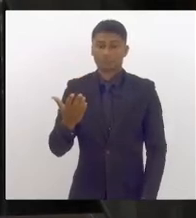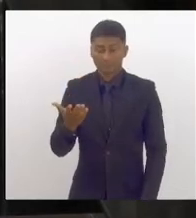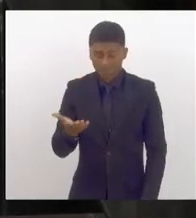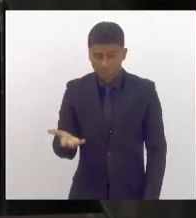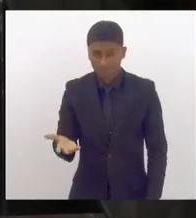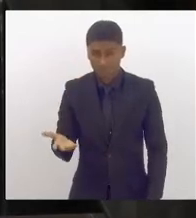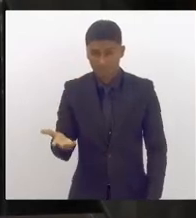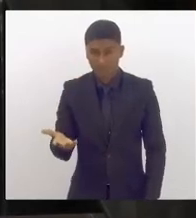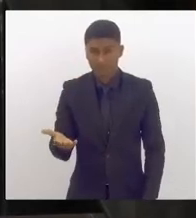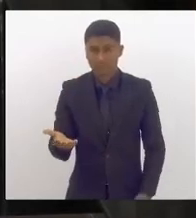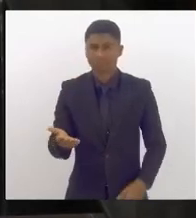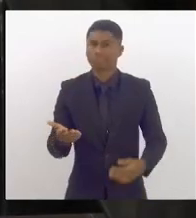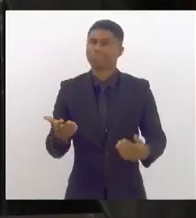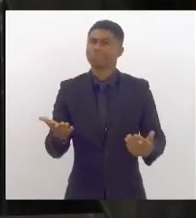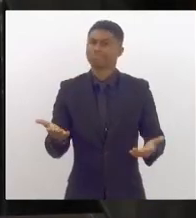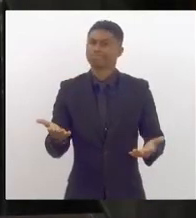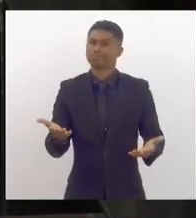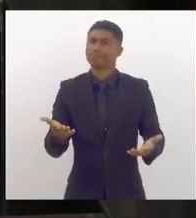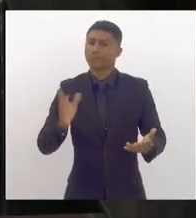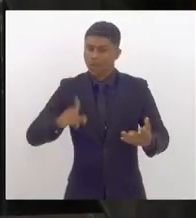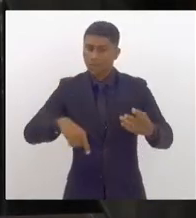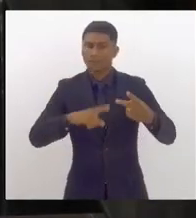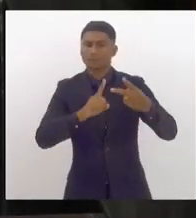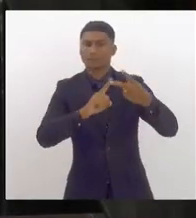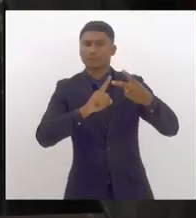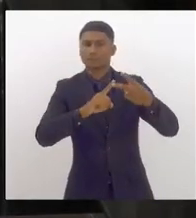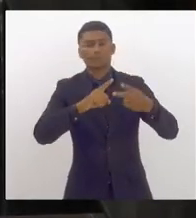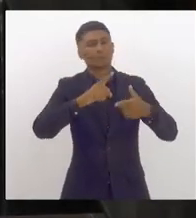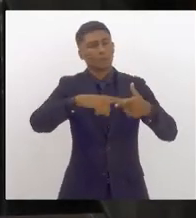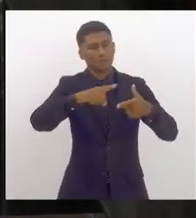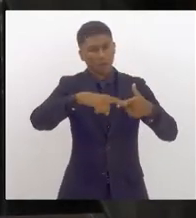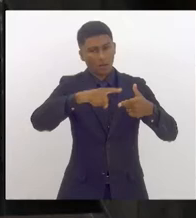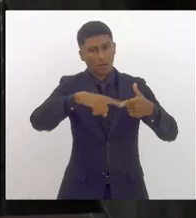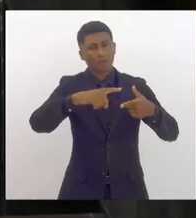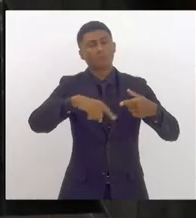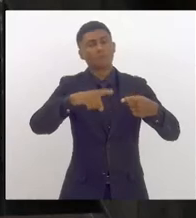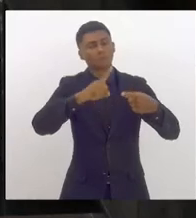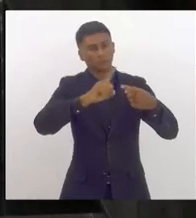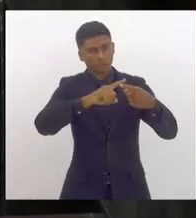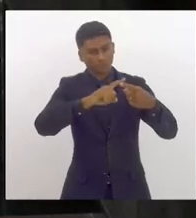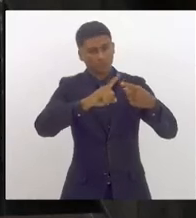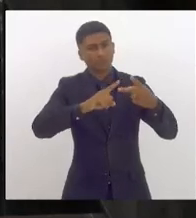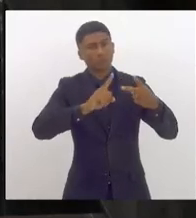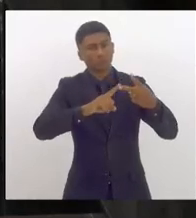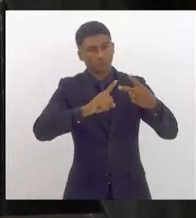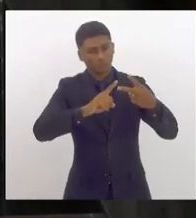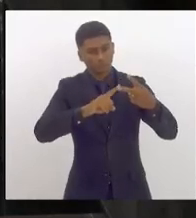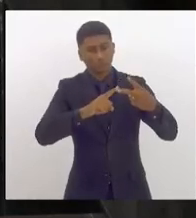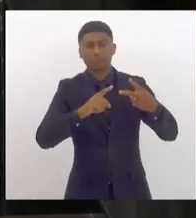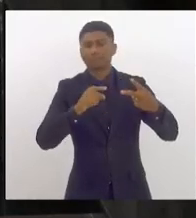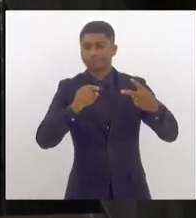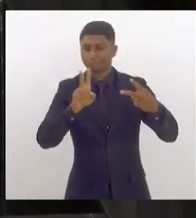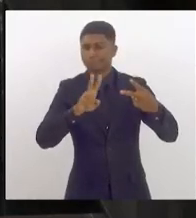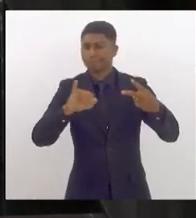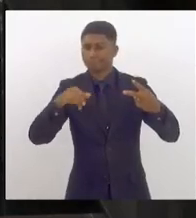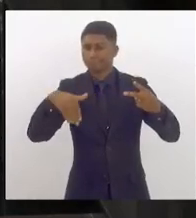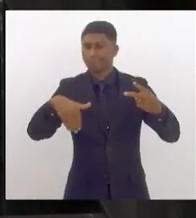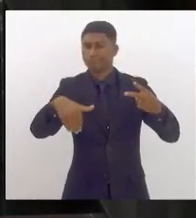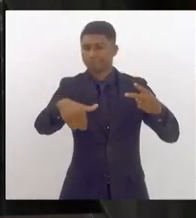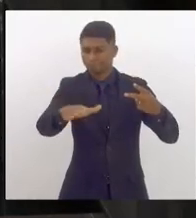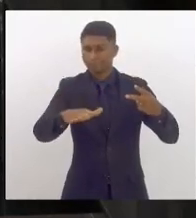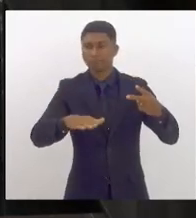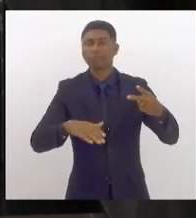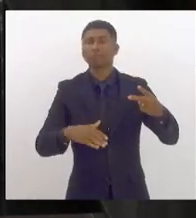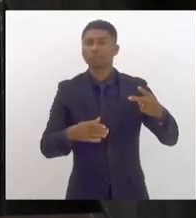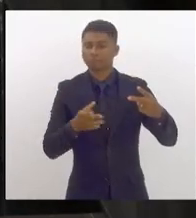Então esse é o segundo grave problema que vai passar Possivelmente